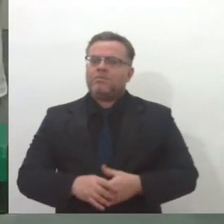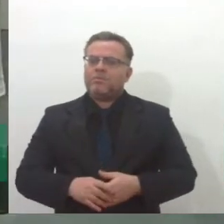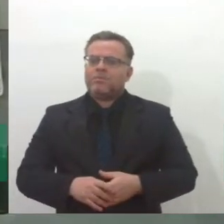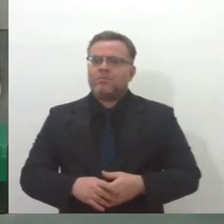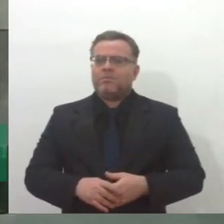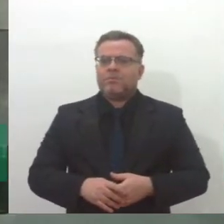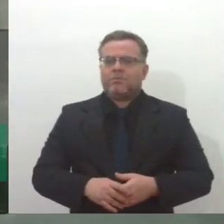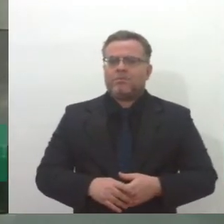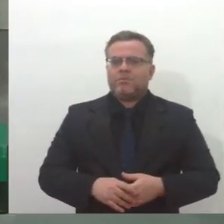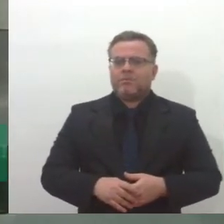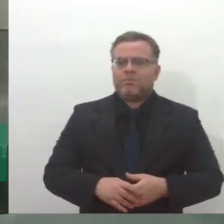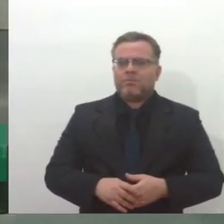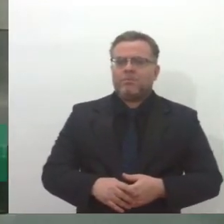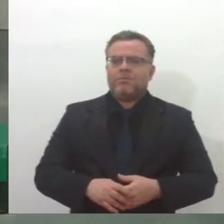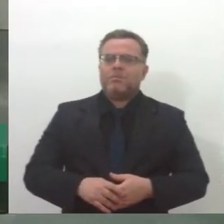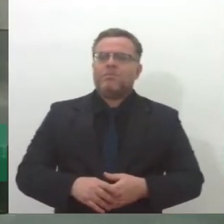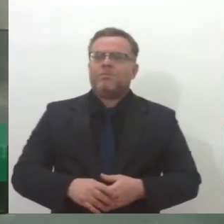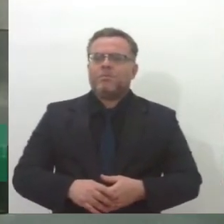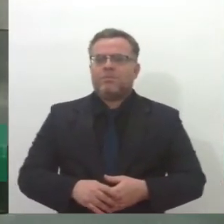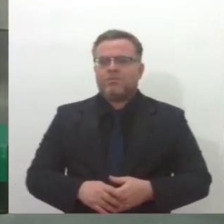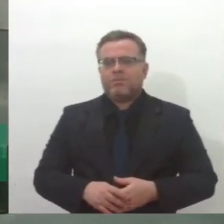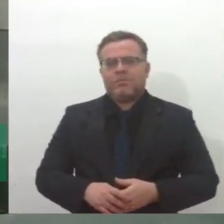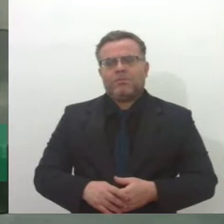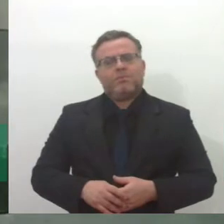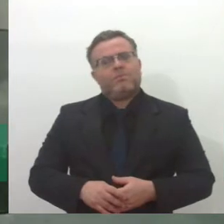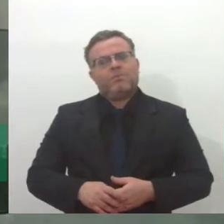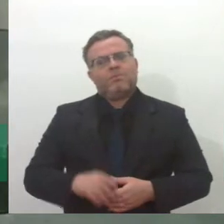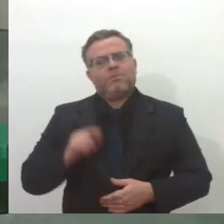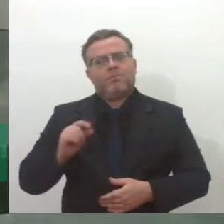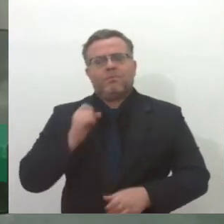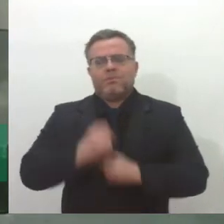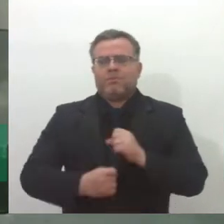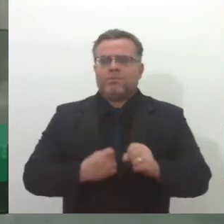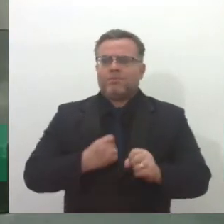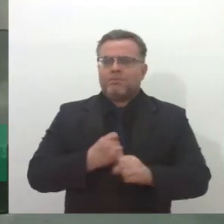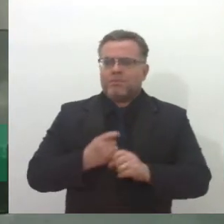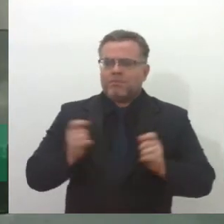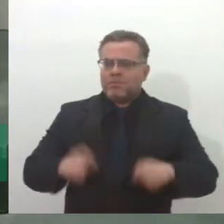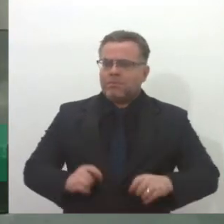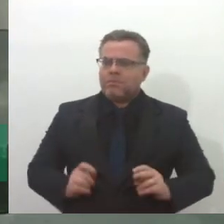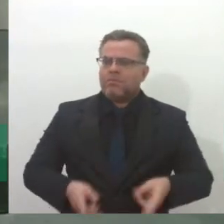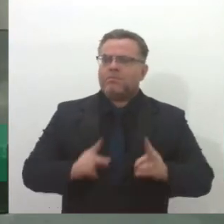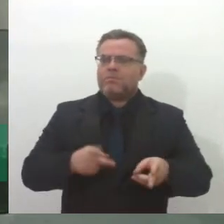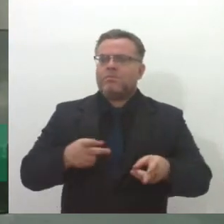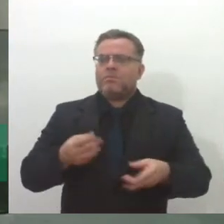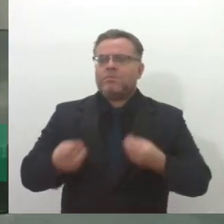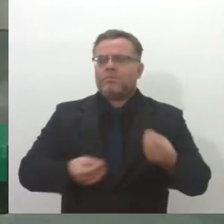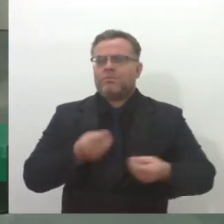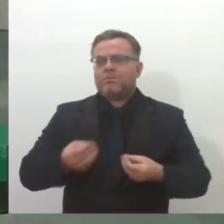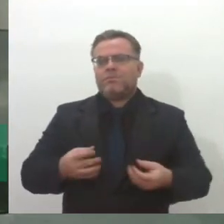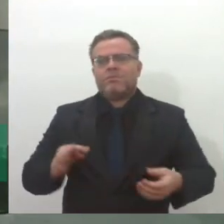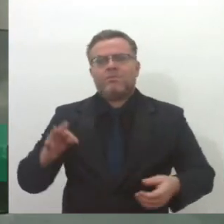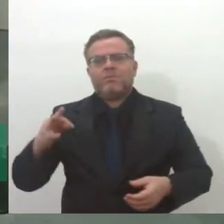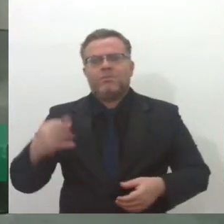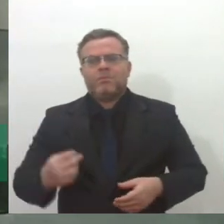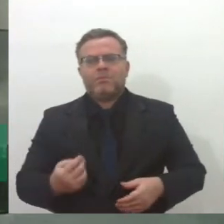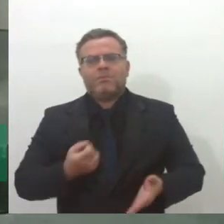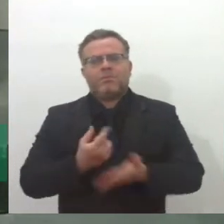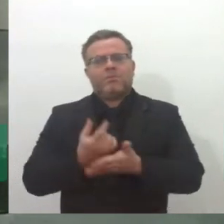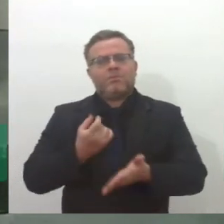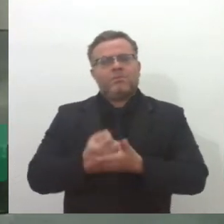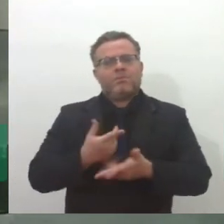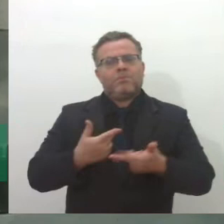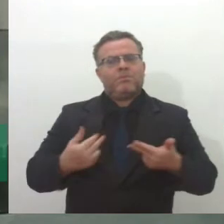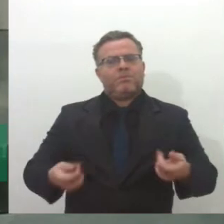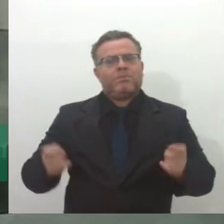Ótimo. É bom a gente ter essa noção, inclusive porque se, né, os consumidores, que são consumidores e cidadãos ao